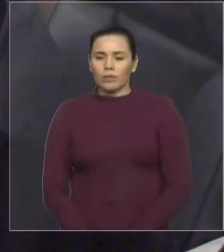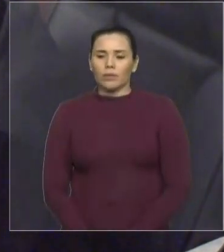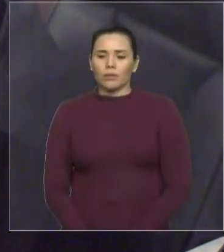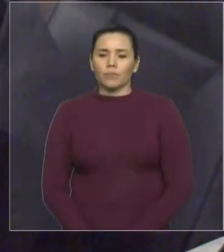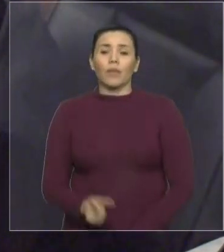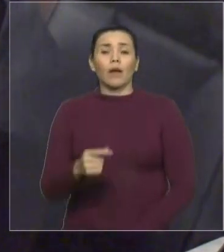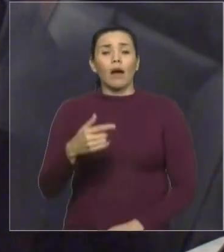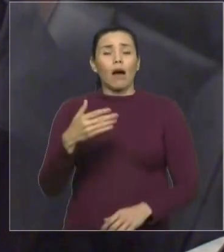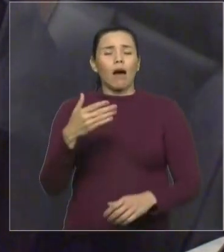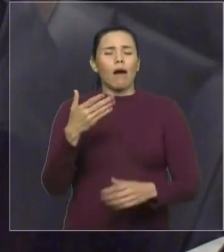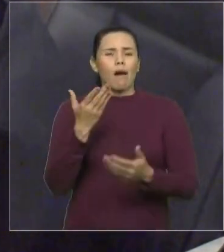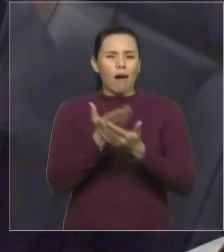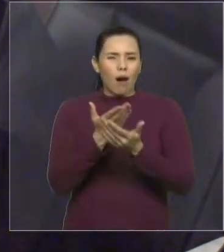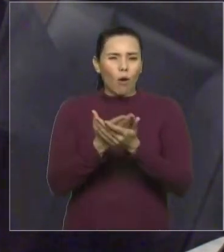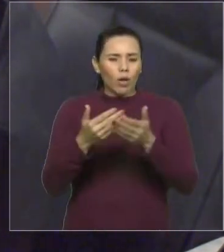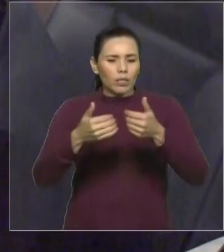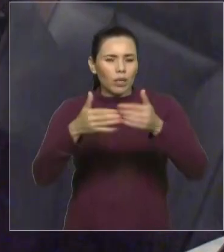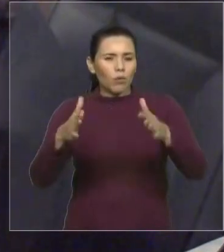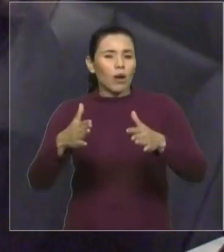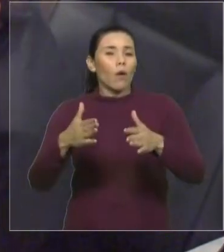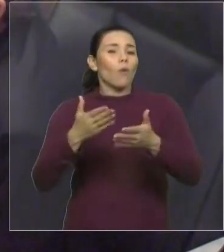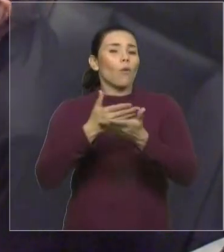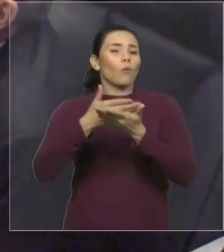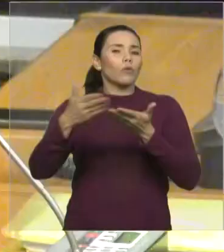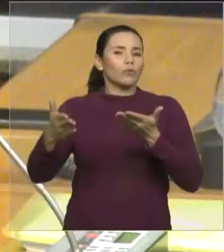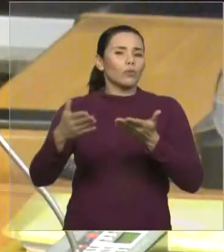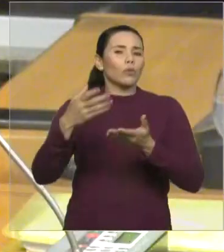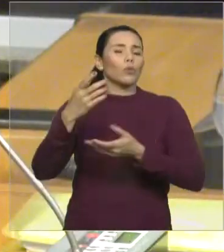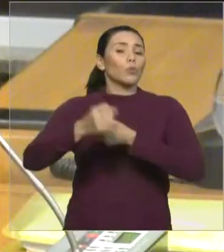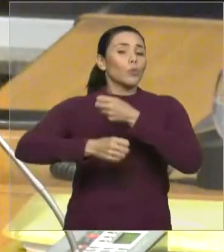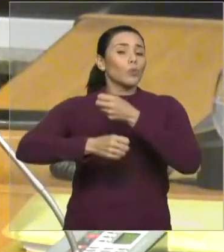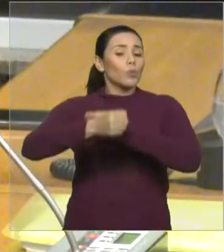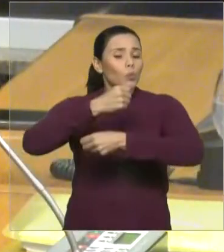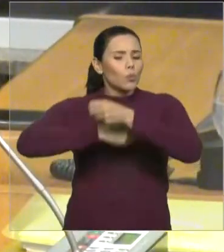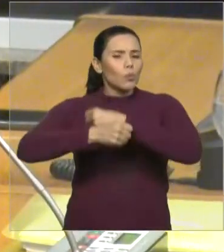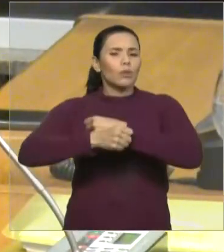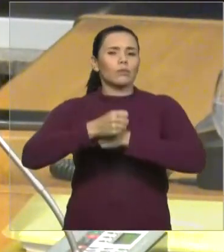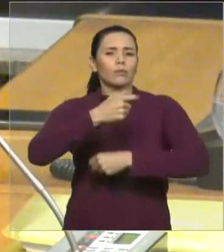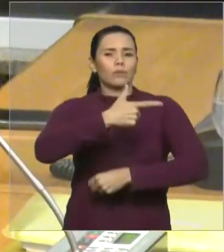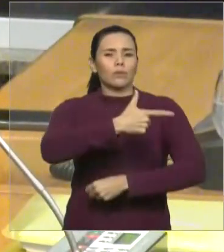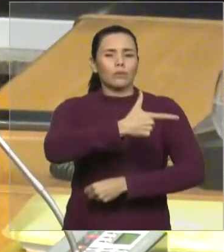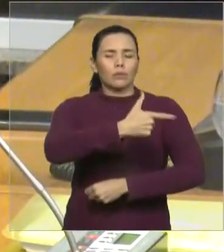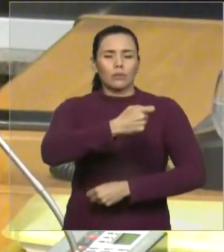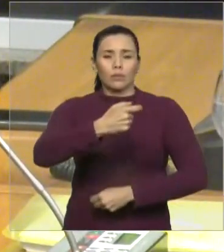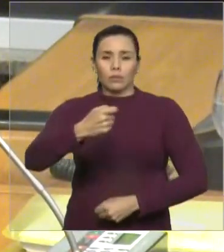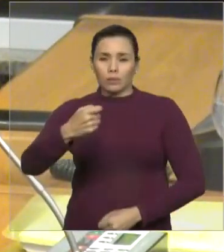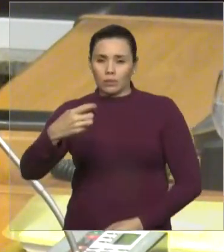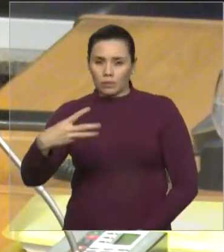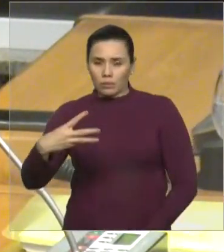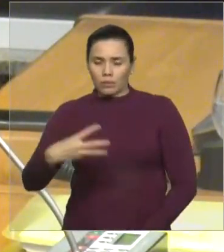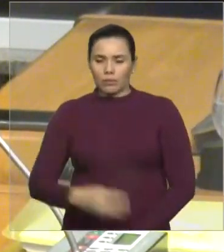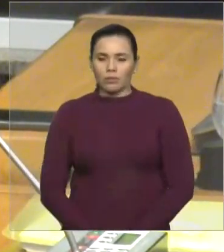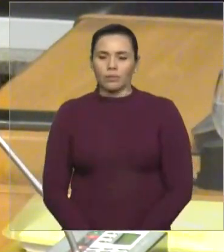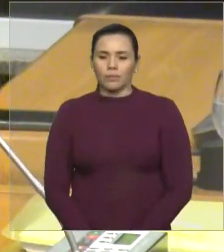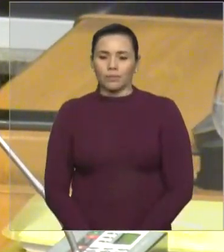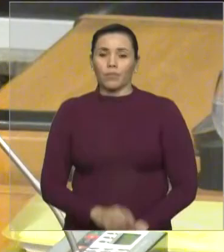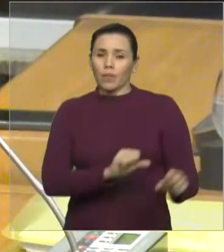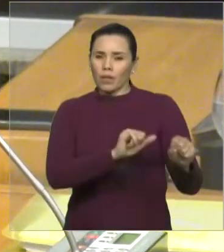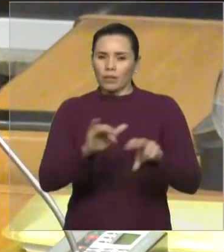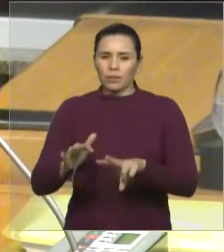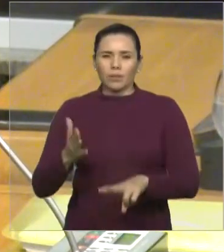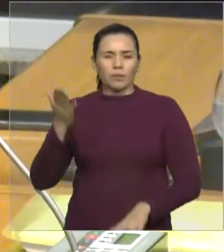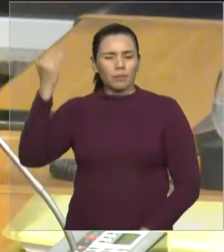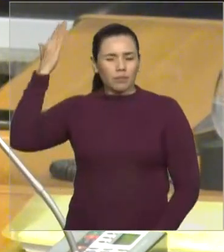a essa situação. E o que eu vejo aí, e hoje já tive a oportunidade de subir essa casa semana passada, essa